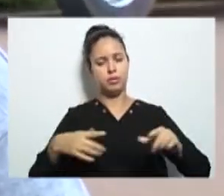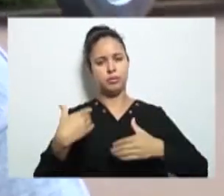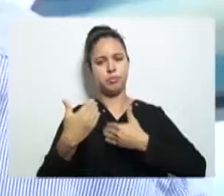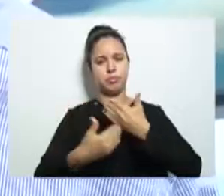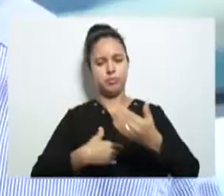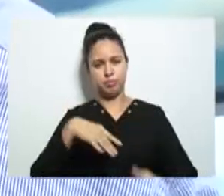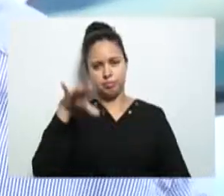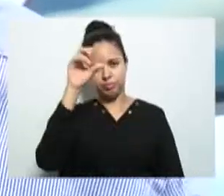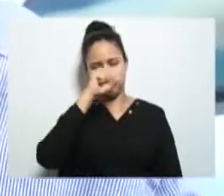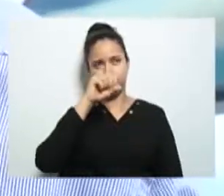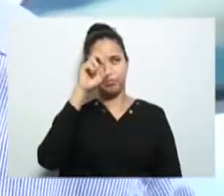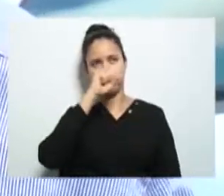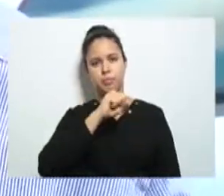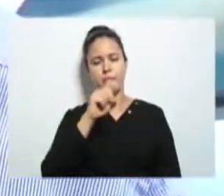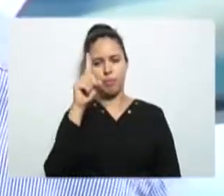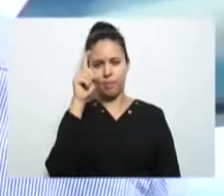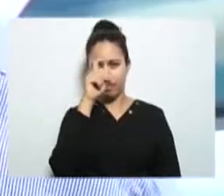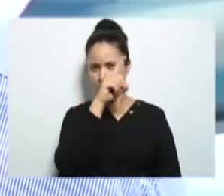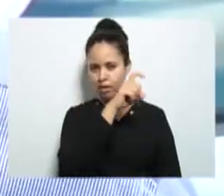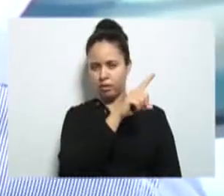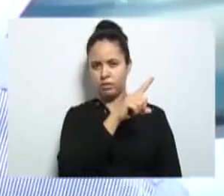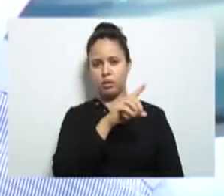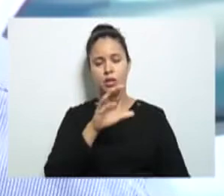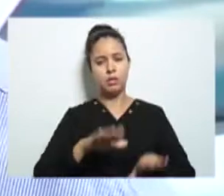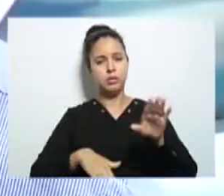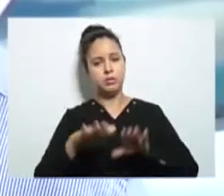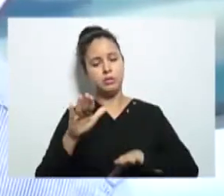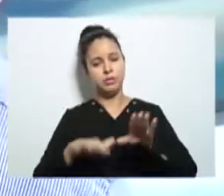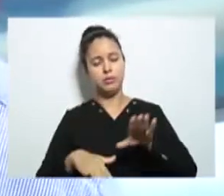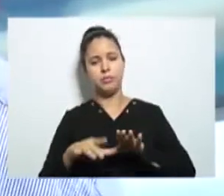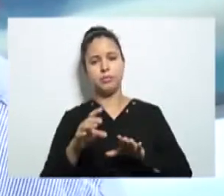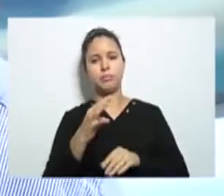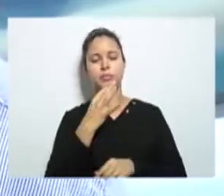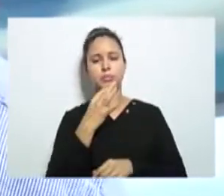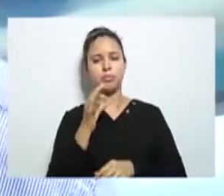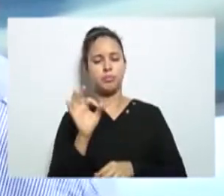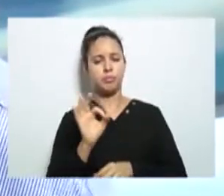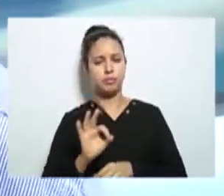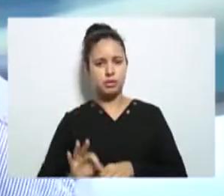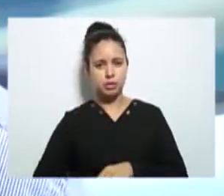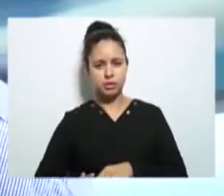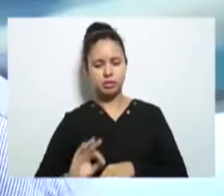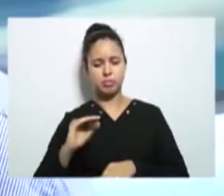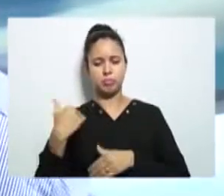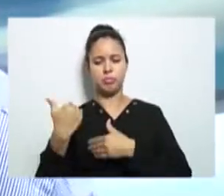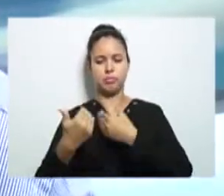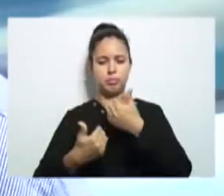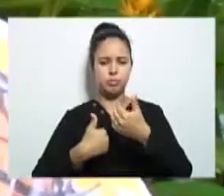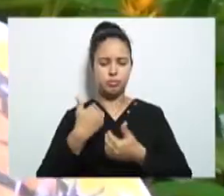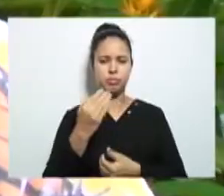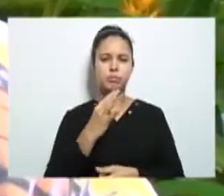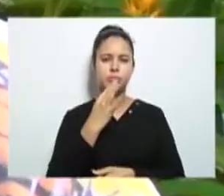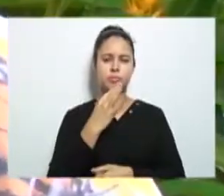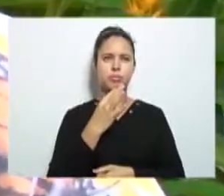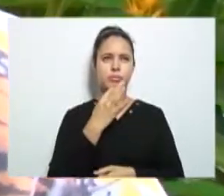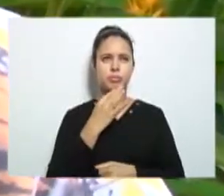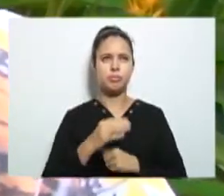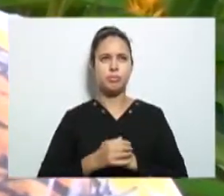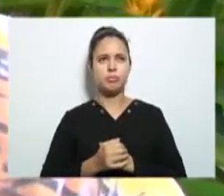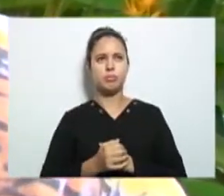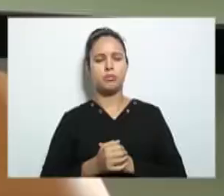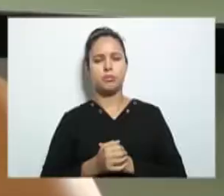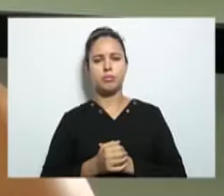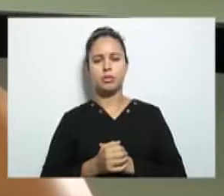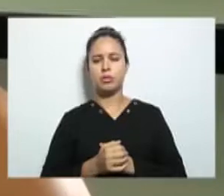aprende, né? A dificuldade é assim, quando a gente não tem domínio, mas com o passar do tempo você vai dominando. Nunca utilizei